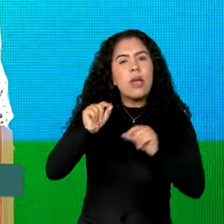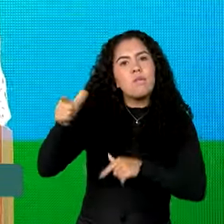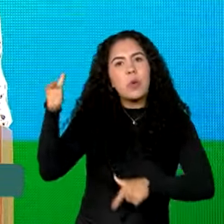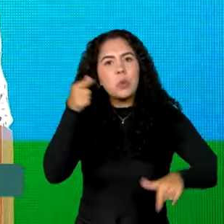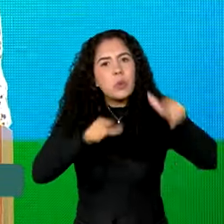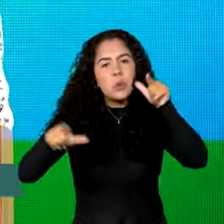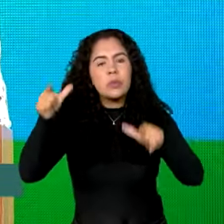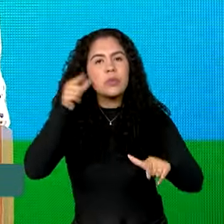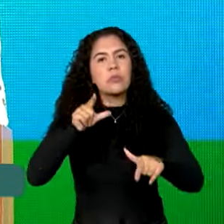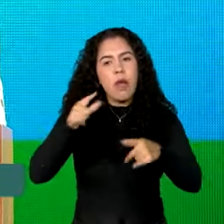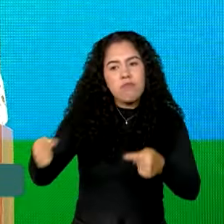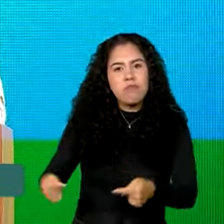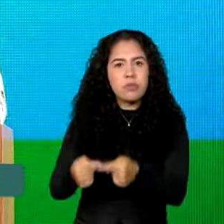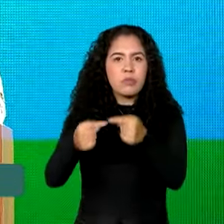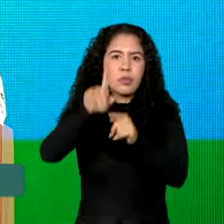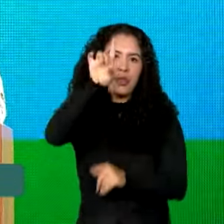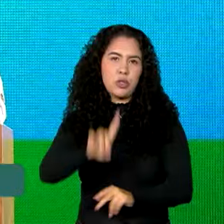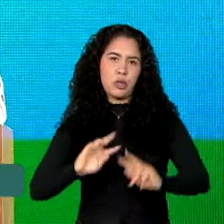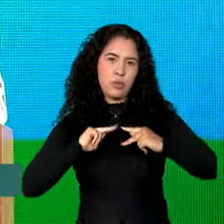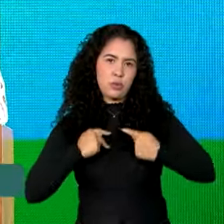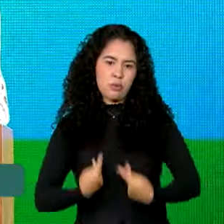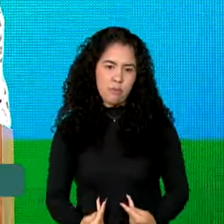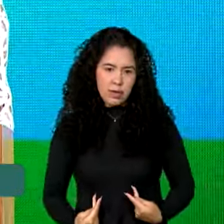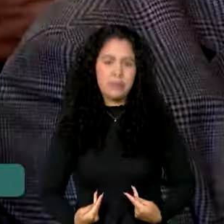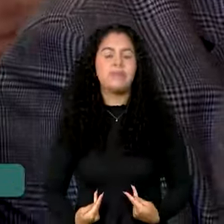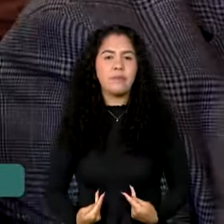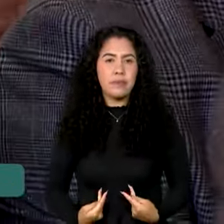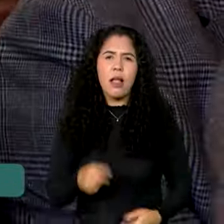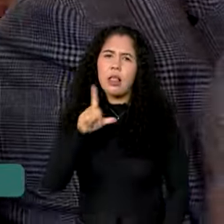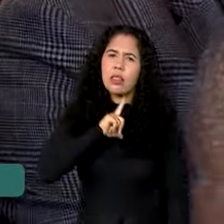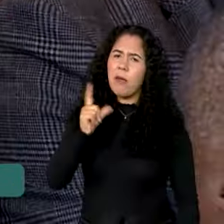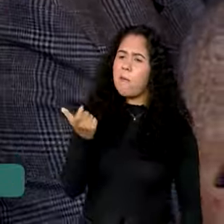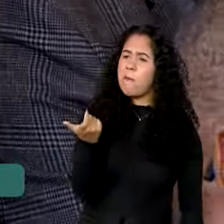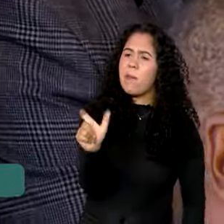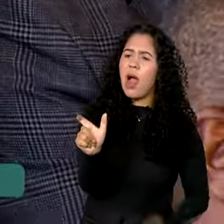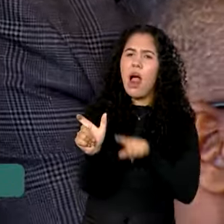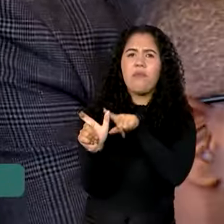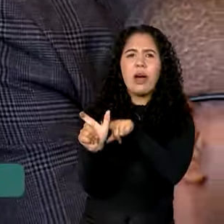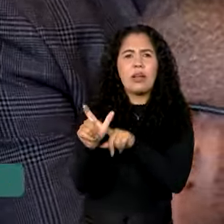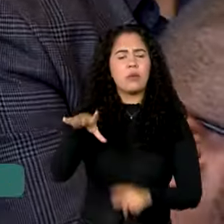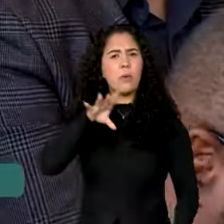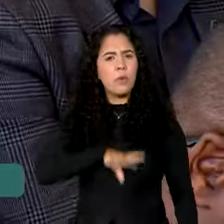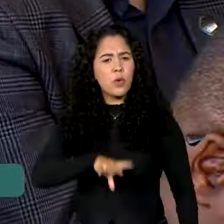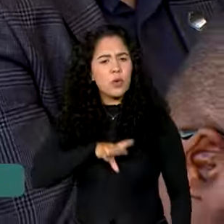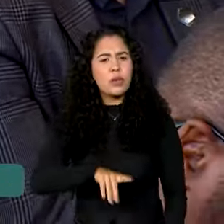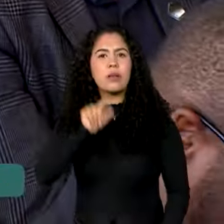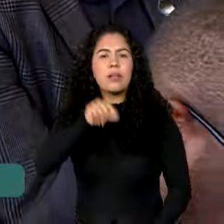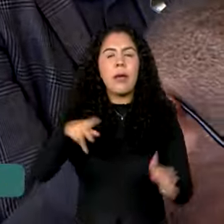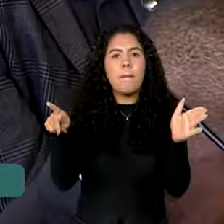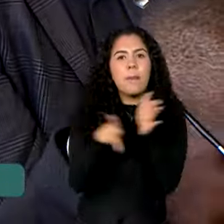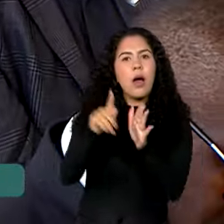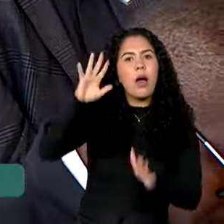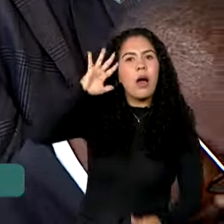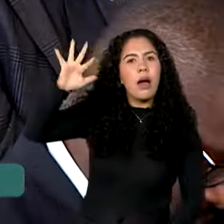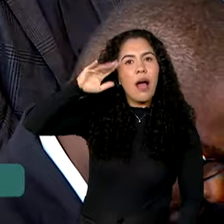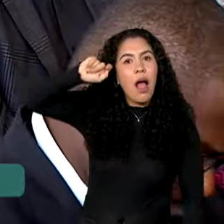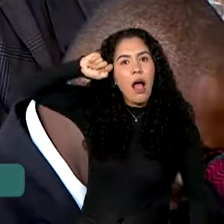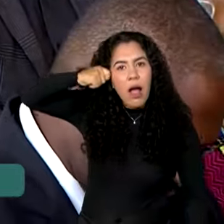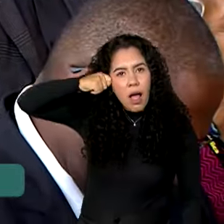sentido dos direitos humanos. Tem uma palavra, presidente Lula, que vem da filosofia